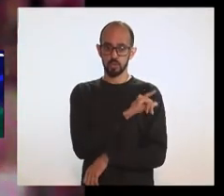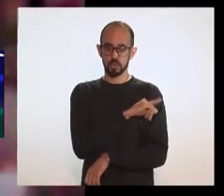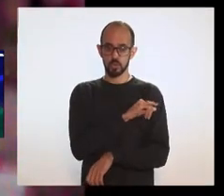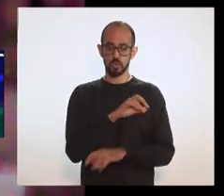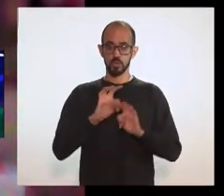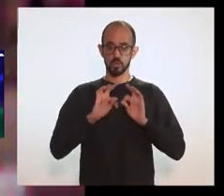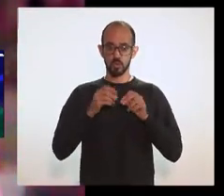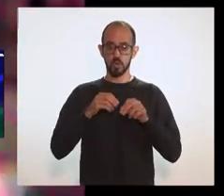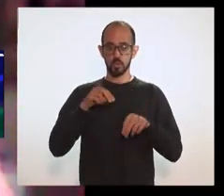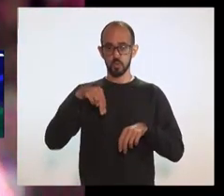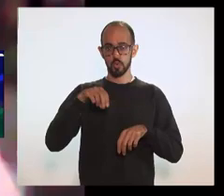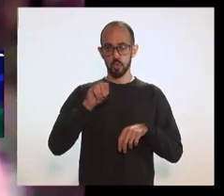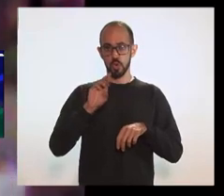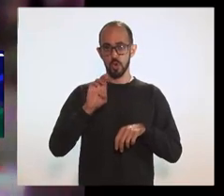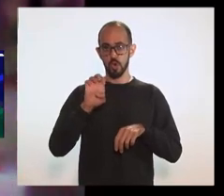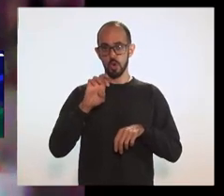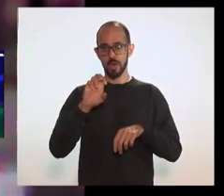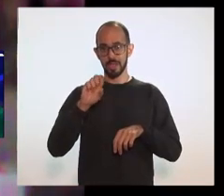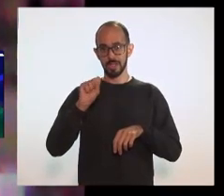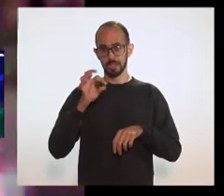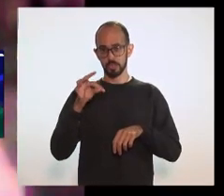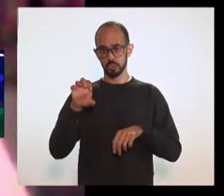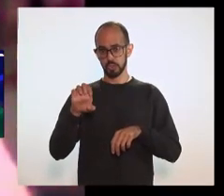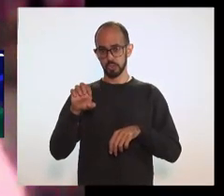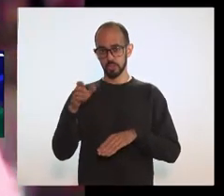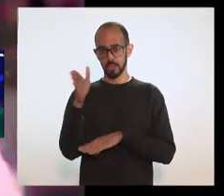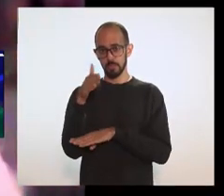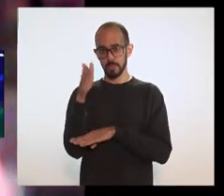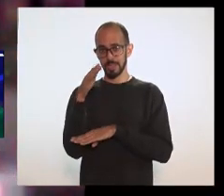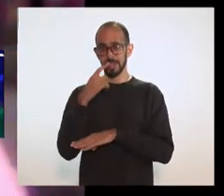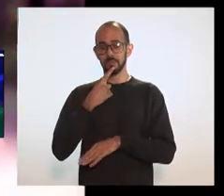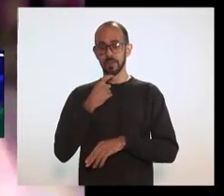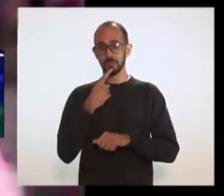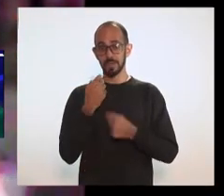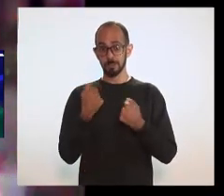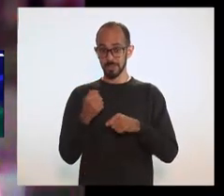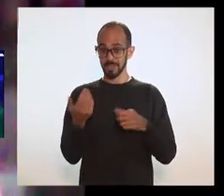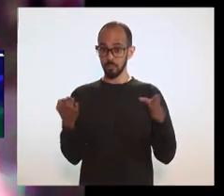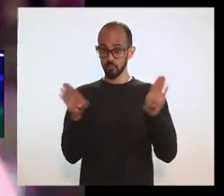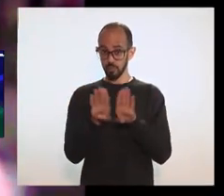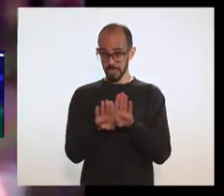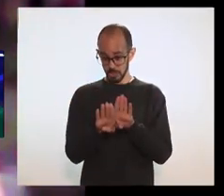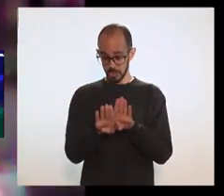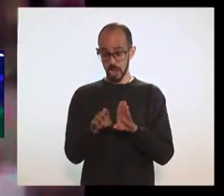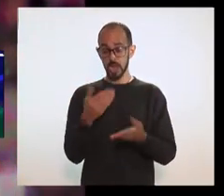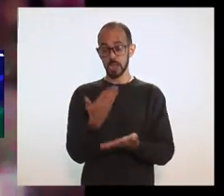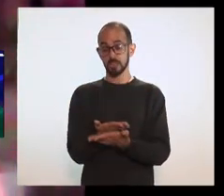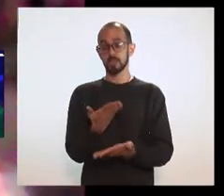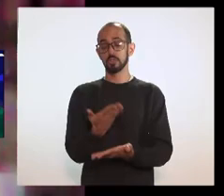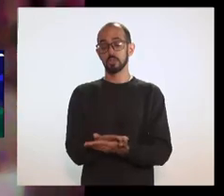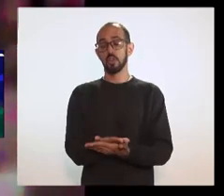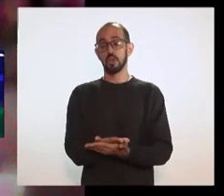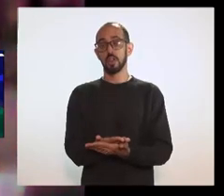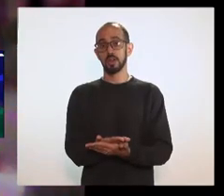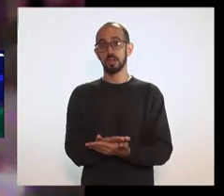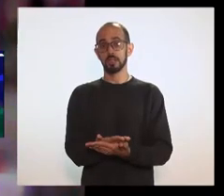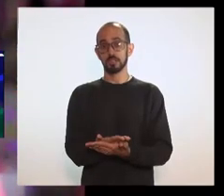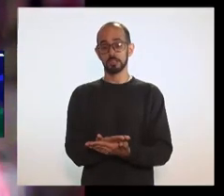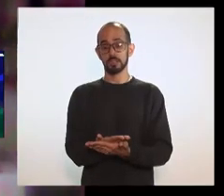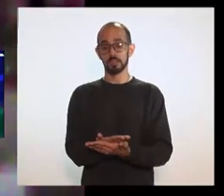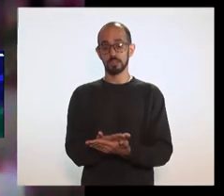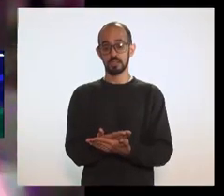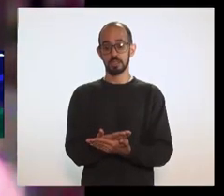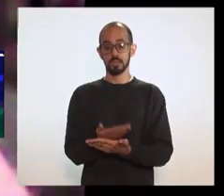Noroeste Fluminense, que hoje estão na bandeira vermelha e deveriam estar com as suas escolas estaduais fechadas, com as escolas